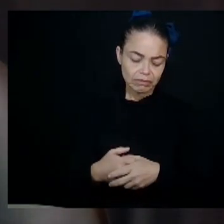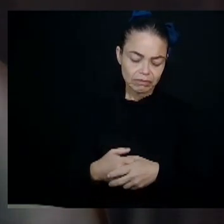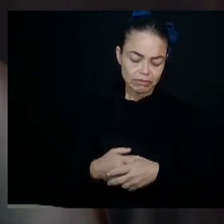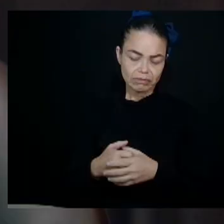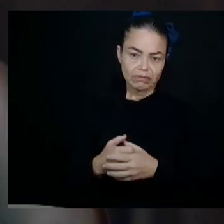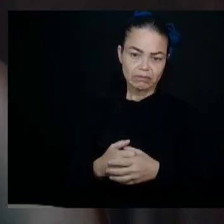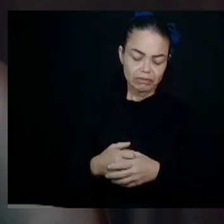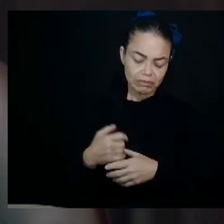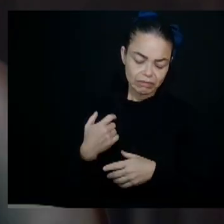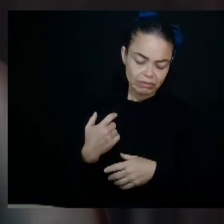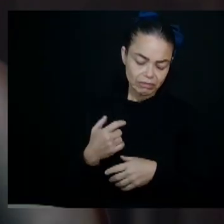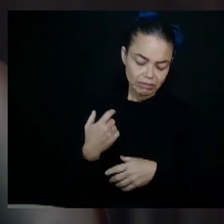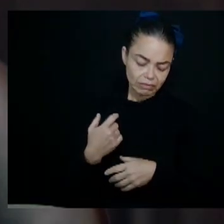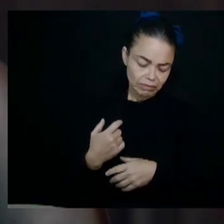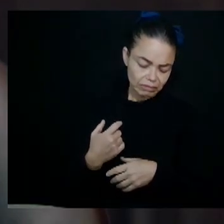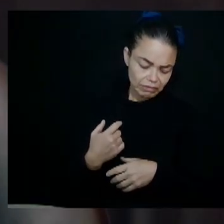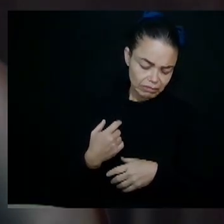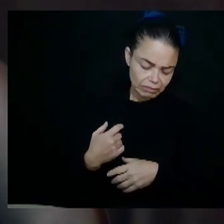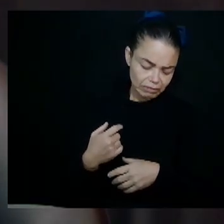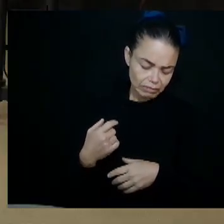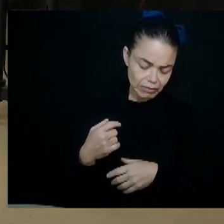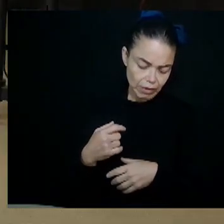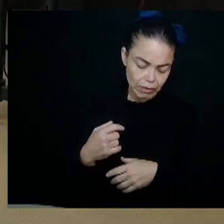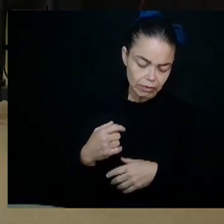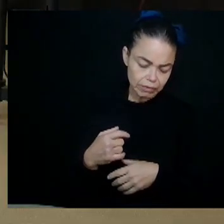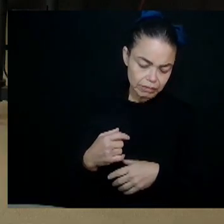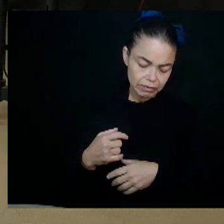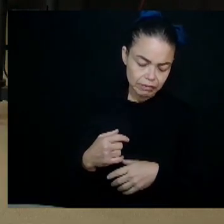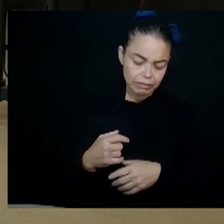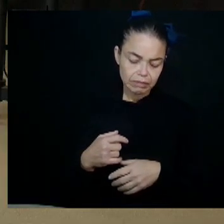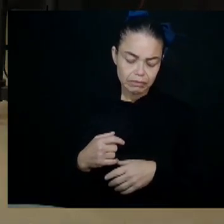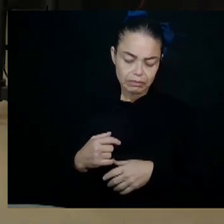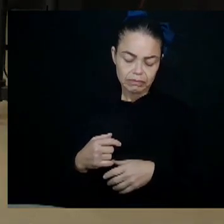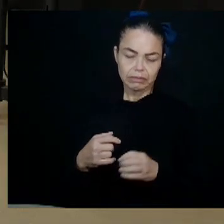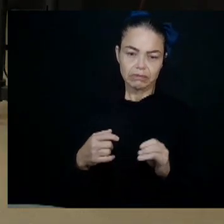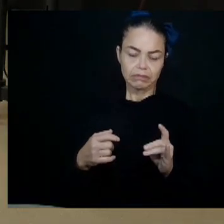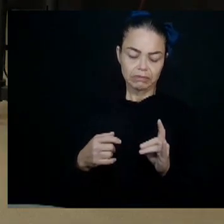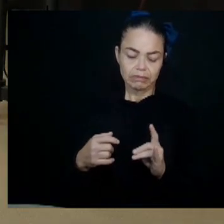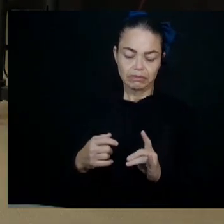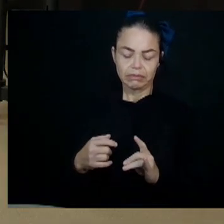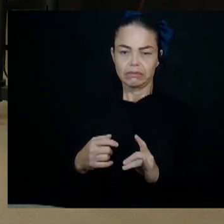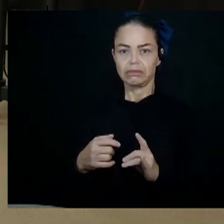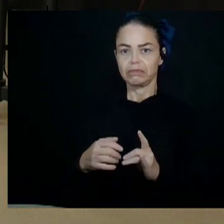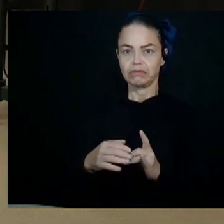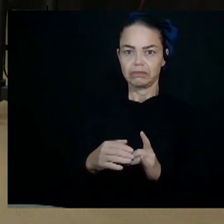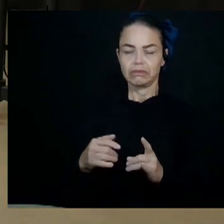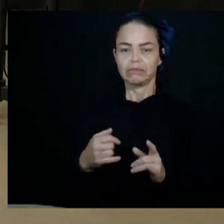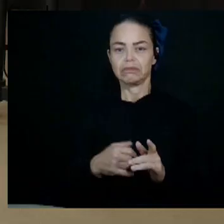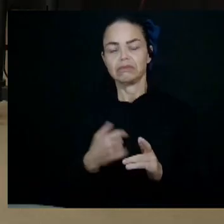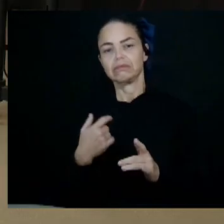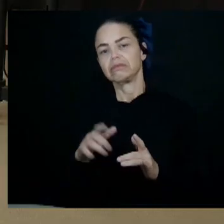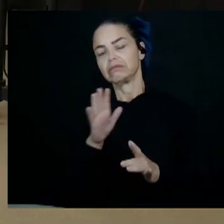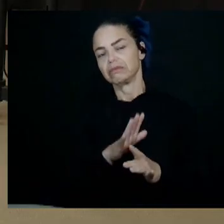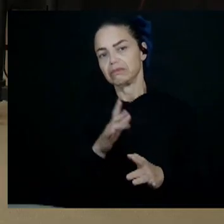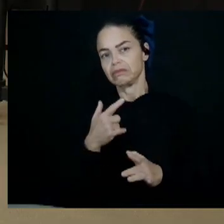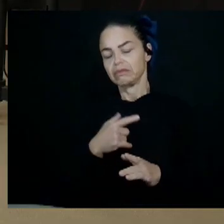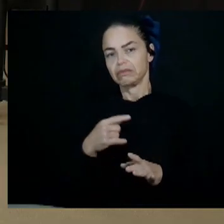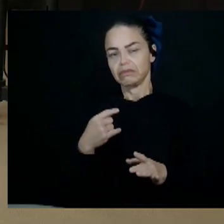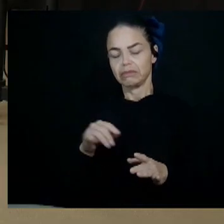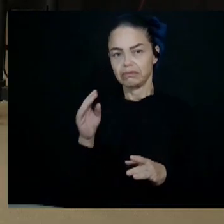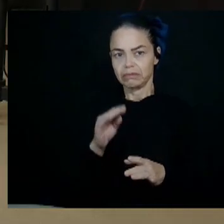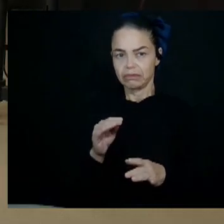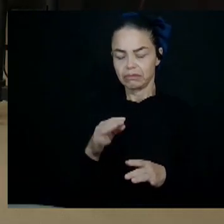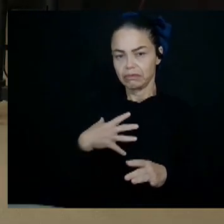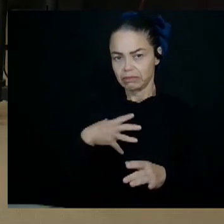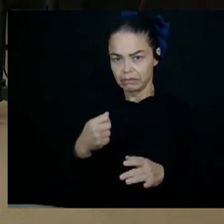minha cidade, para vocês entenderem como isso é forte. Uma cidade de 10 mil habitantes com 2 empresas de laticínios. Olha aí. O filho